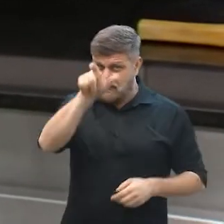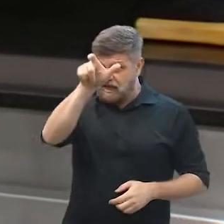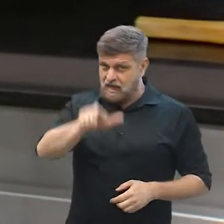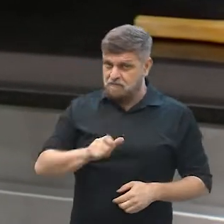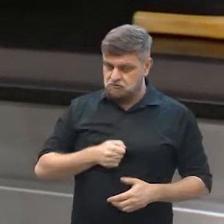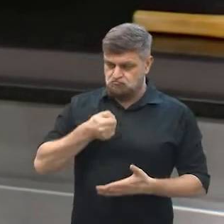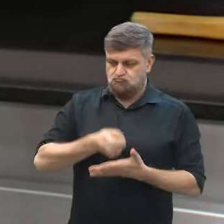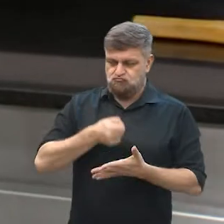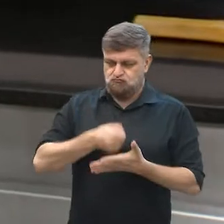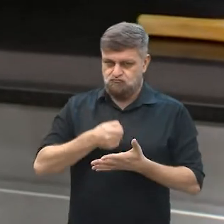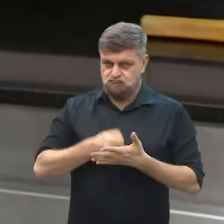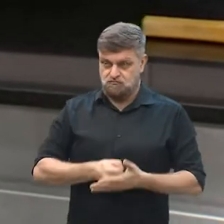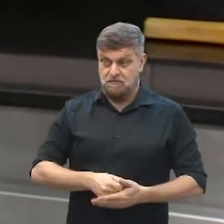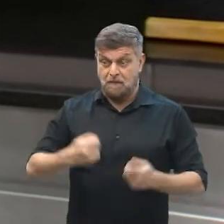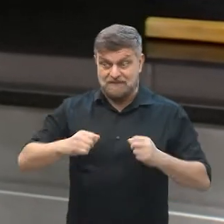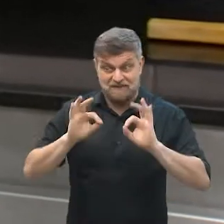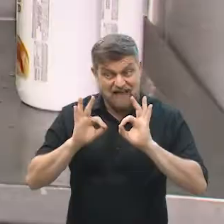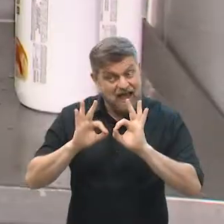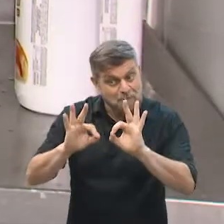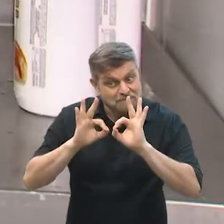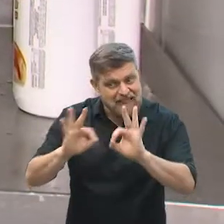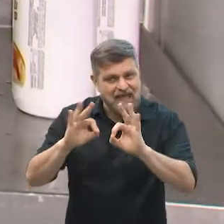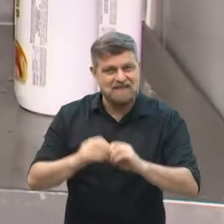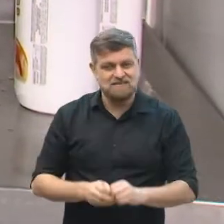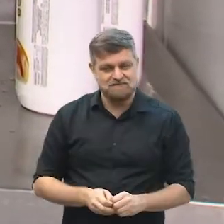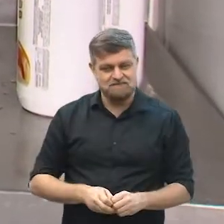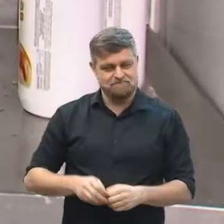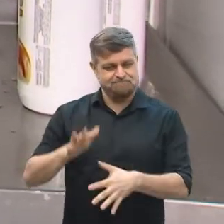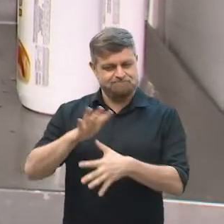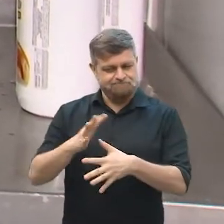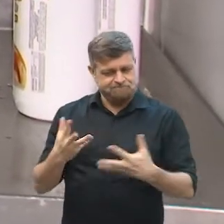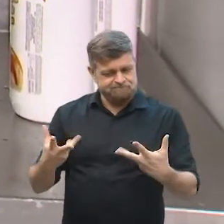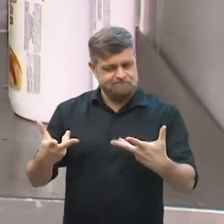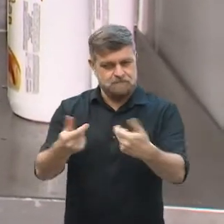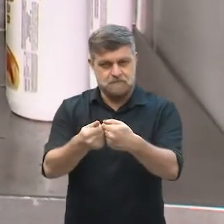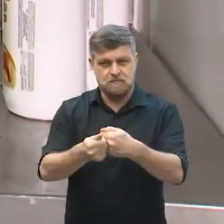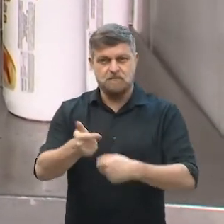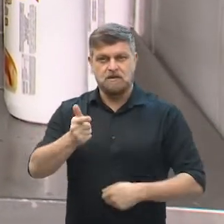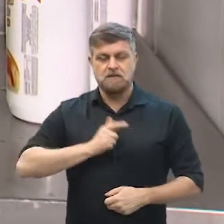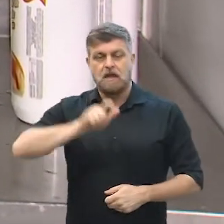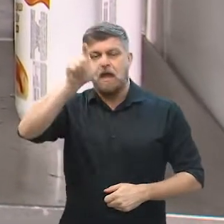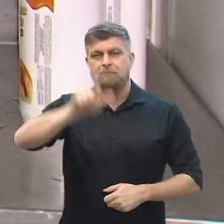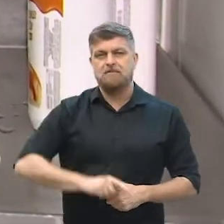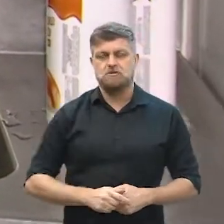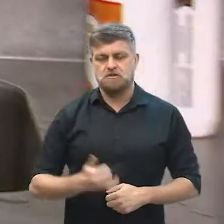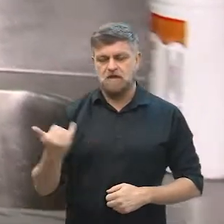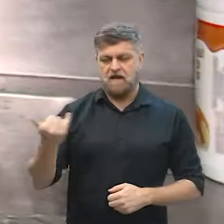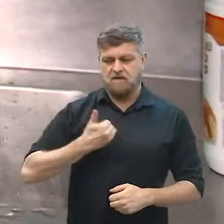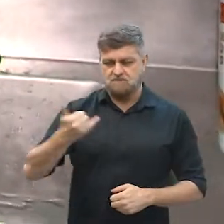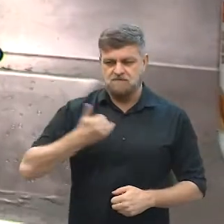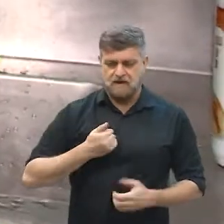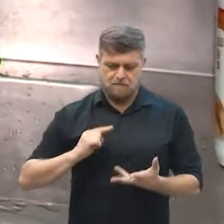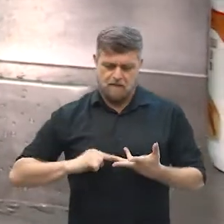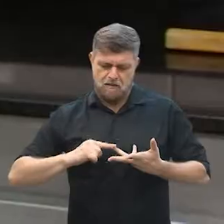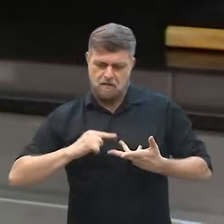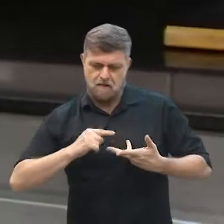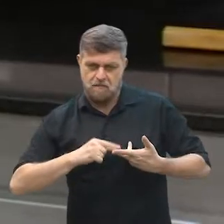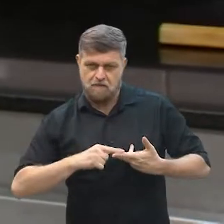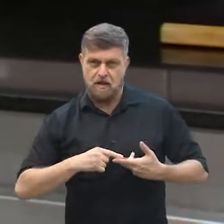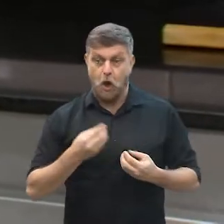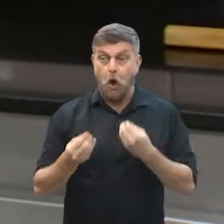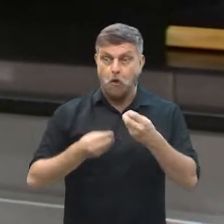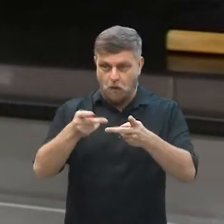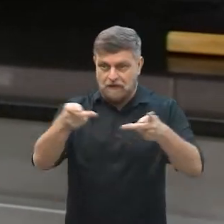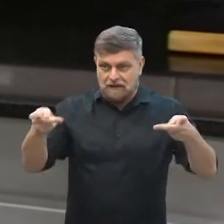tem que sair nota 10, né? É. Tem muito cliente que já chega, já fala que é assim e tal, assim, assim, tem